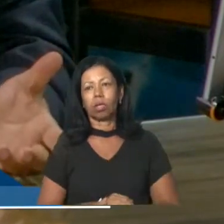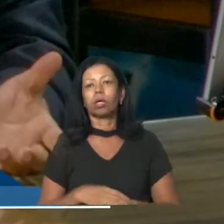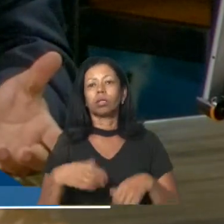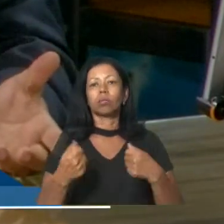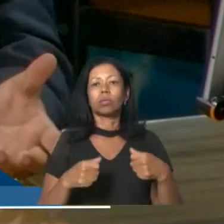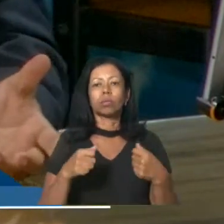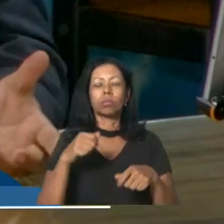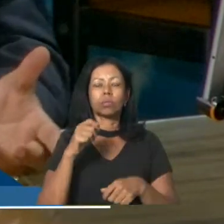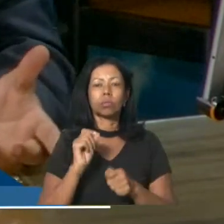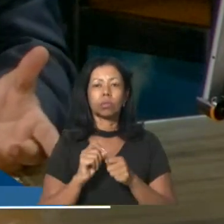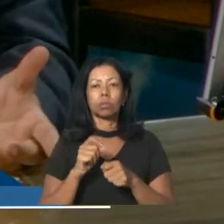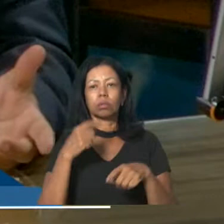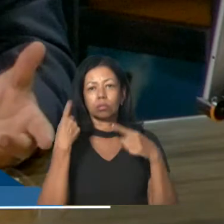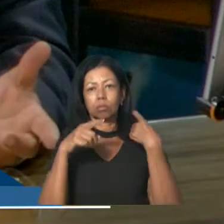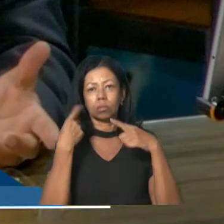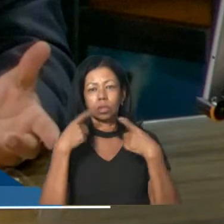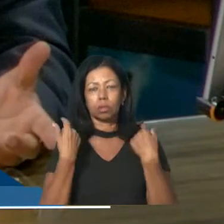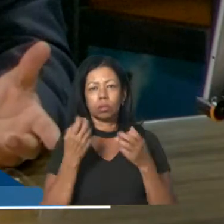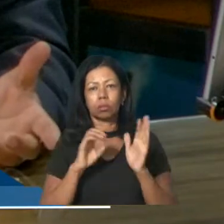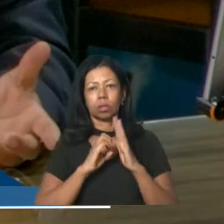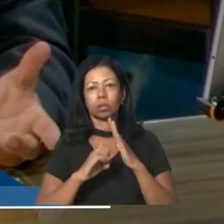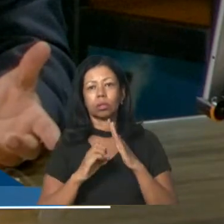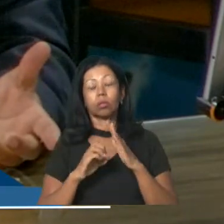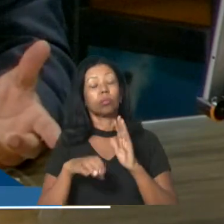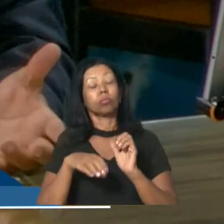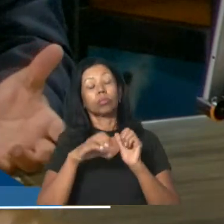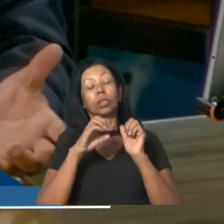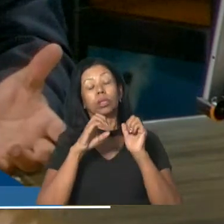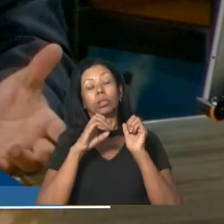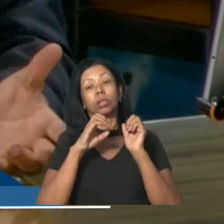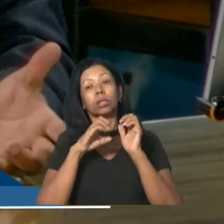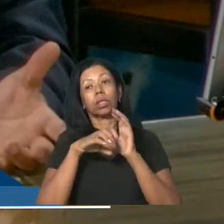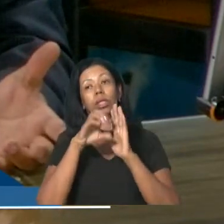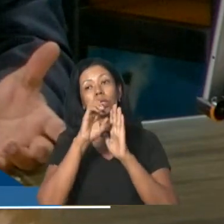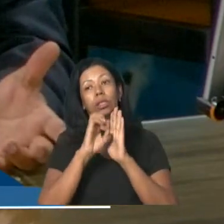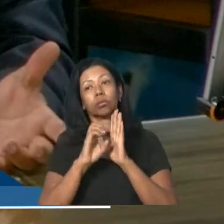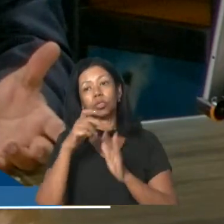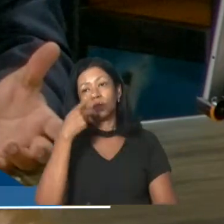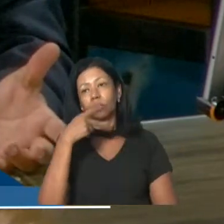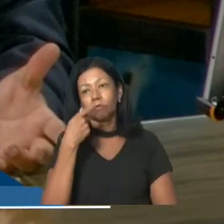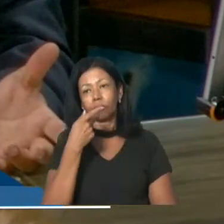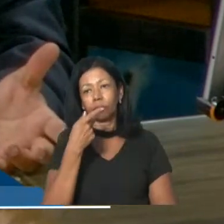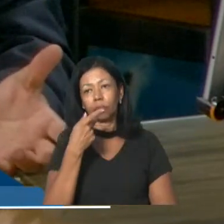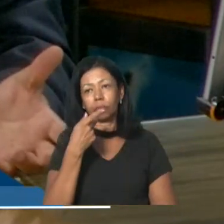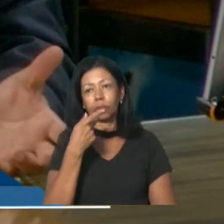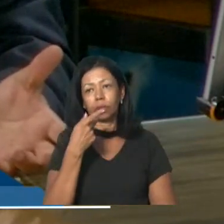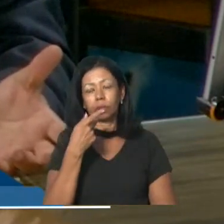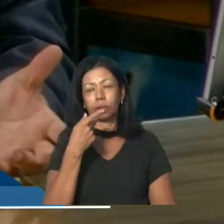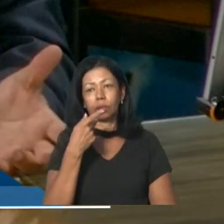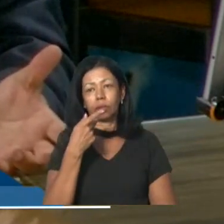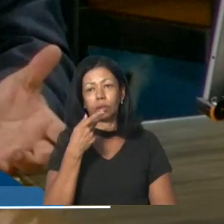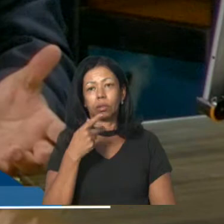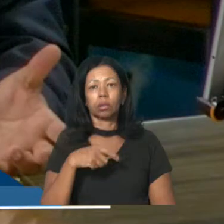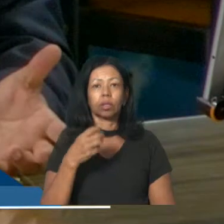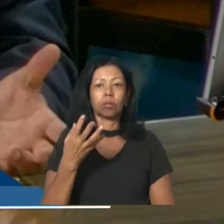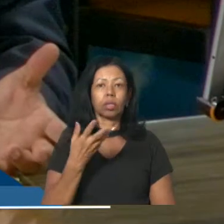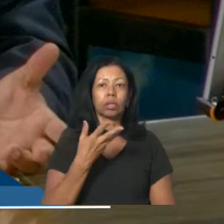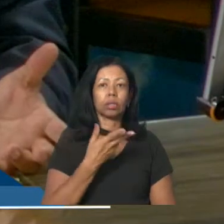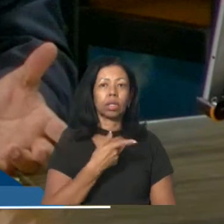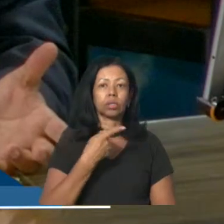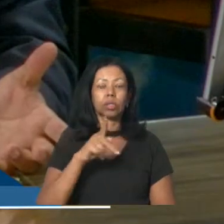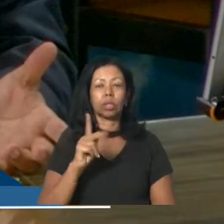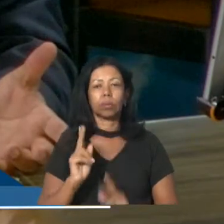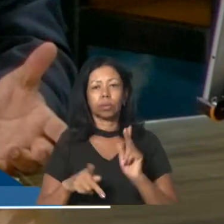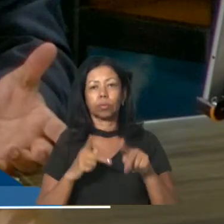fazer e cobrar o Executivo que faça é pelo menos uma qualidade para aquele pessoal ali. E essa